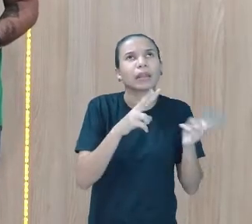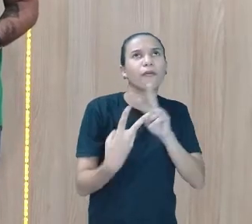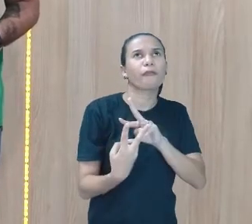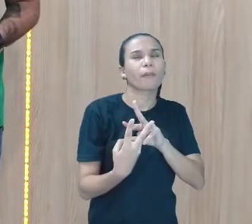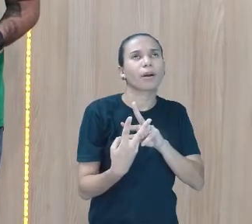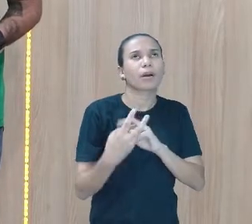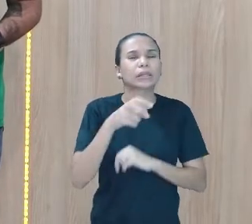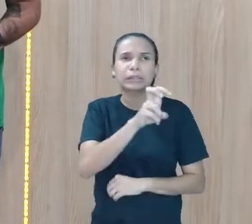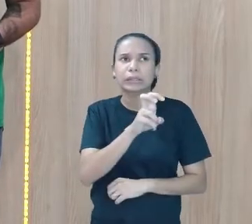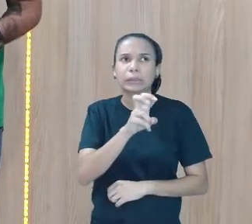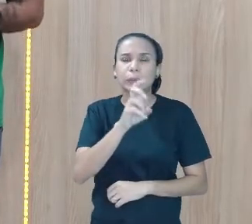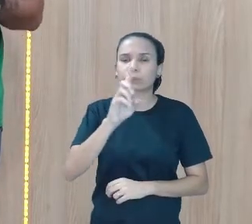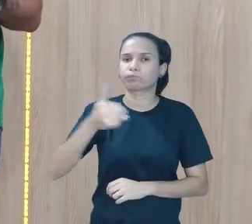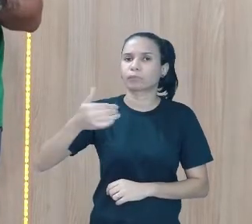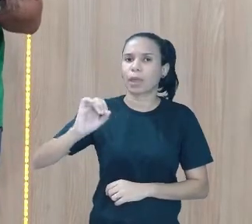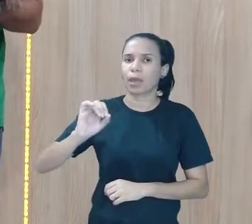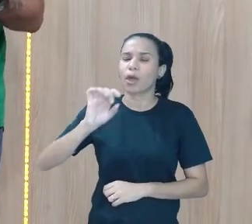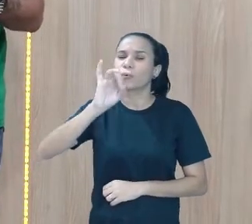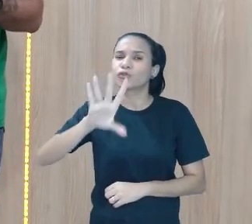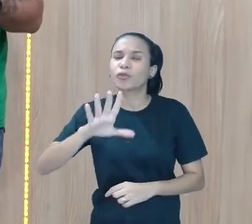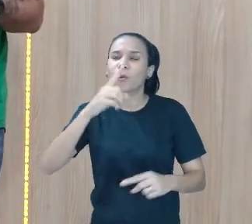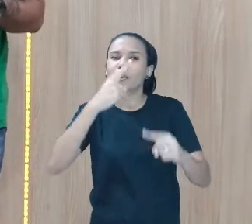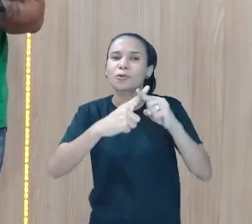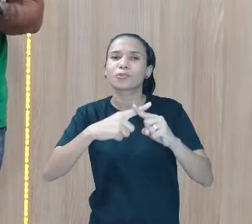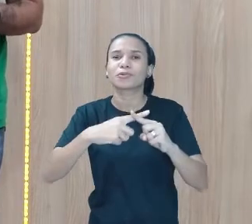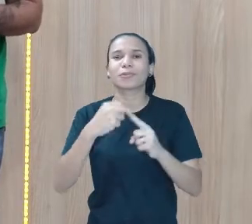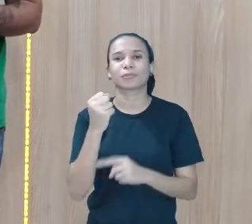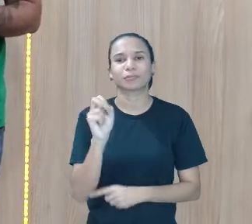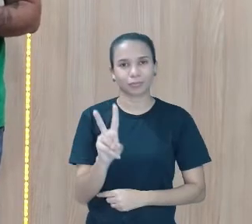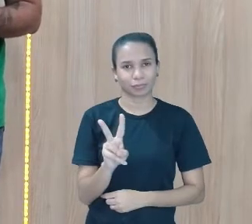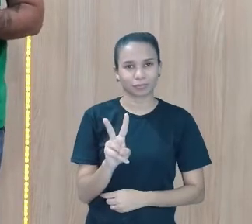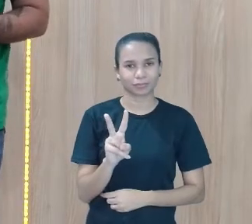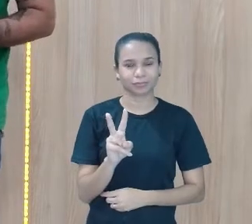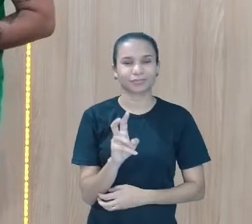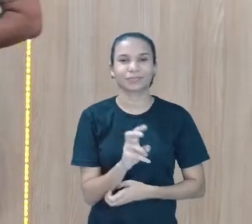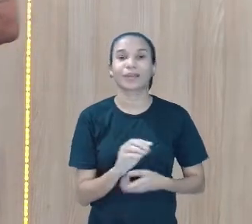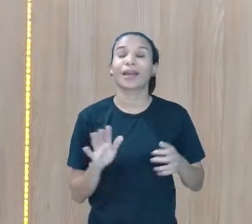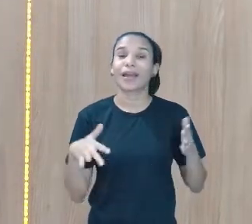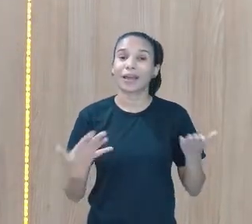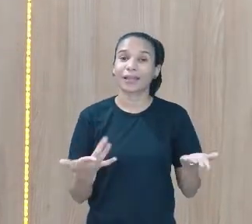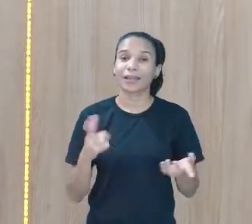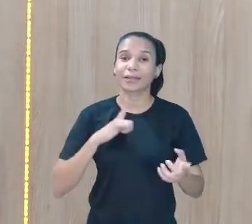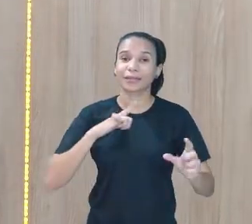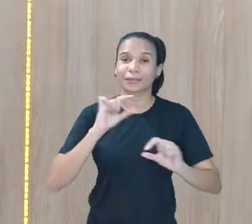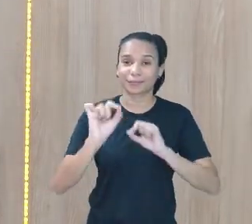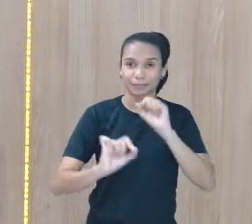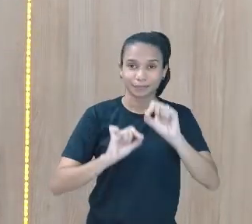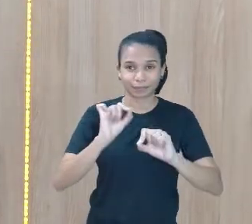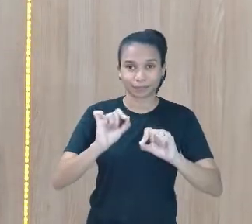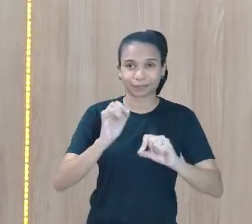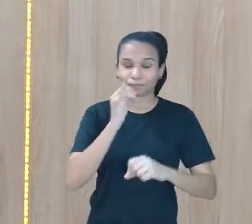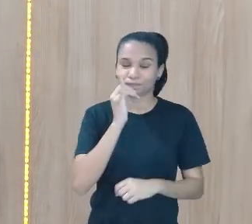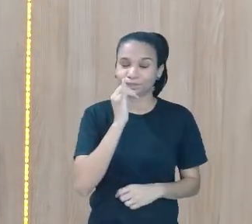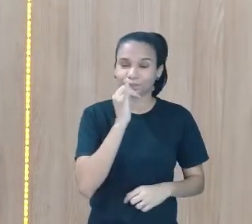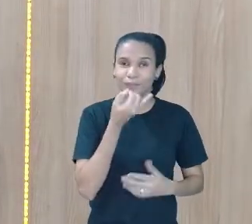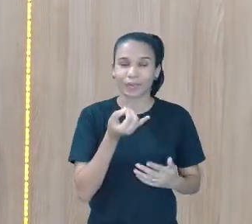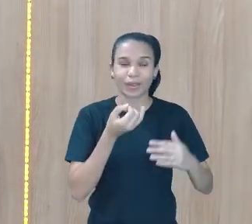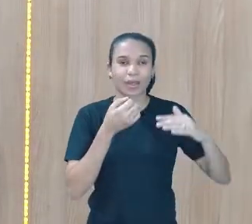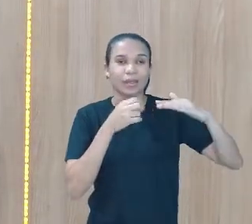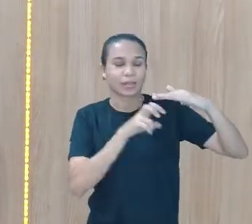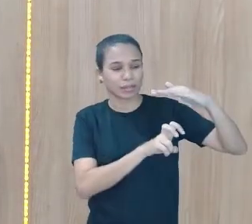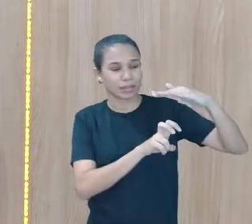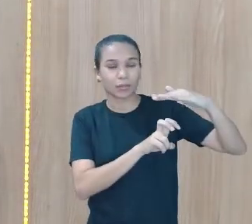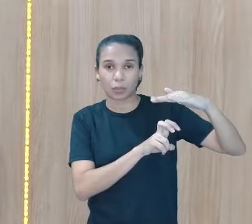esse 5 num 10, basta eu multiplicar por 2. Então, no caso aqui, se eu